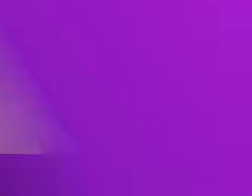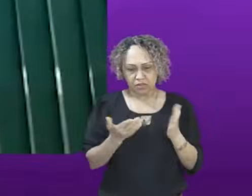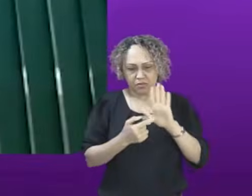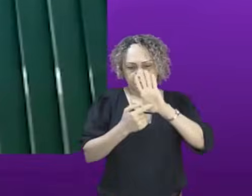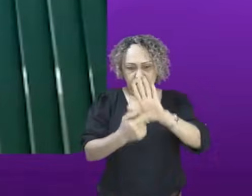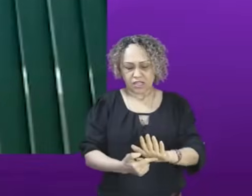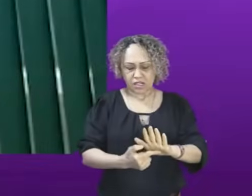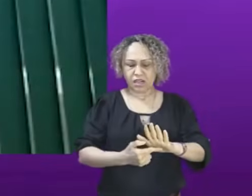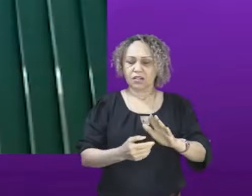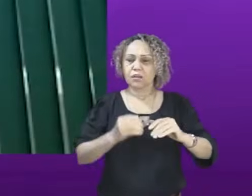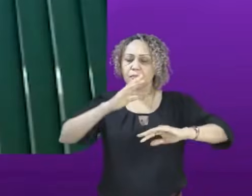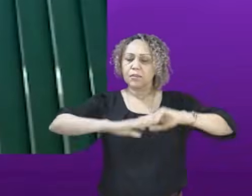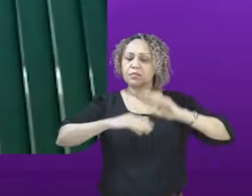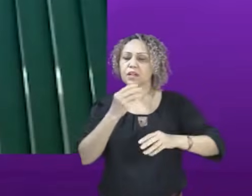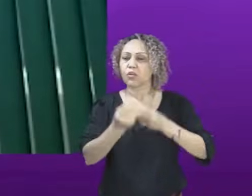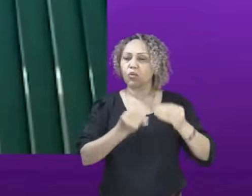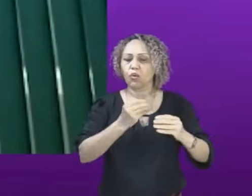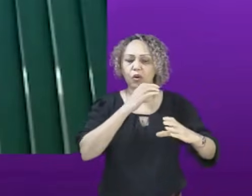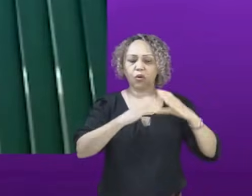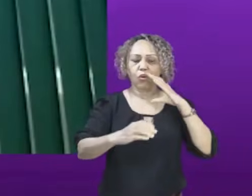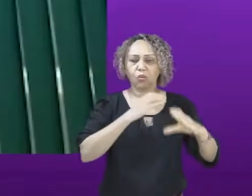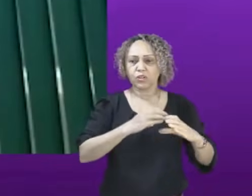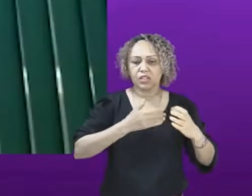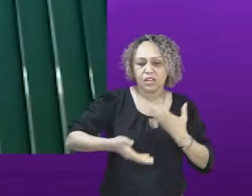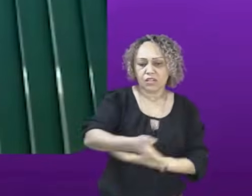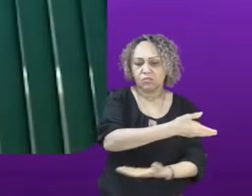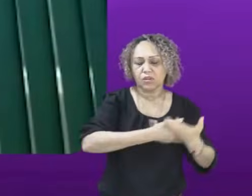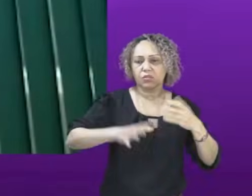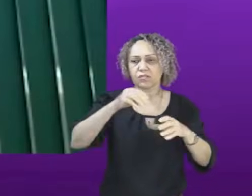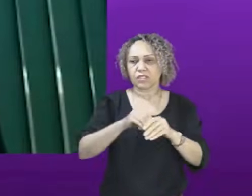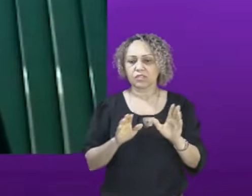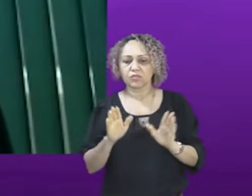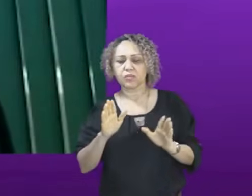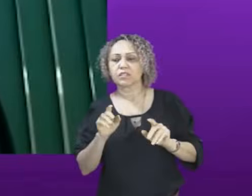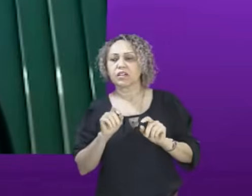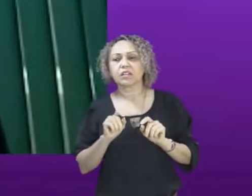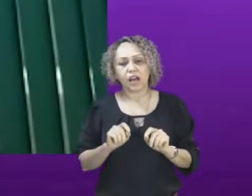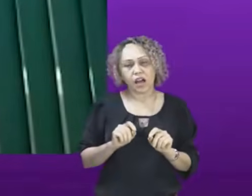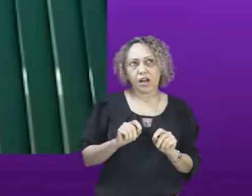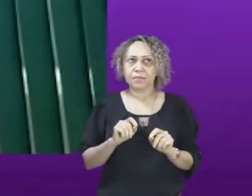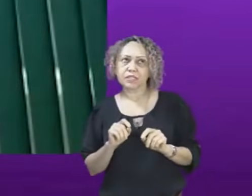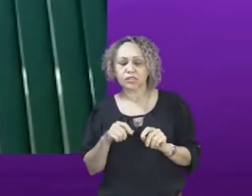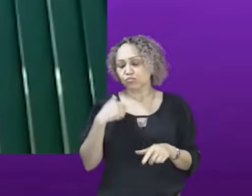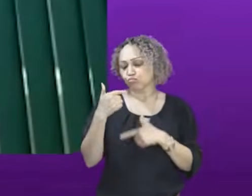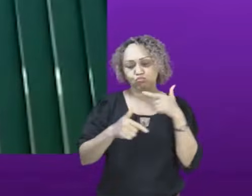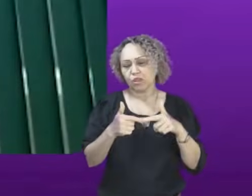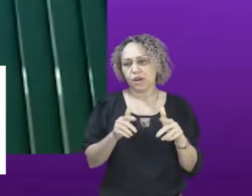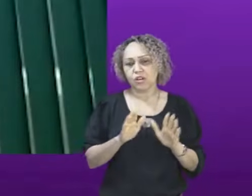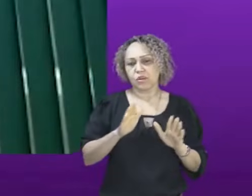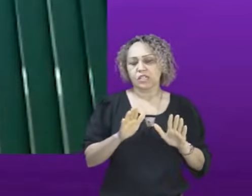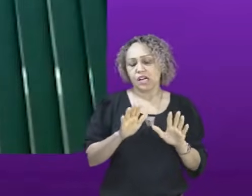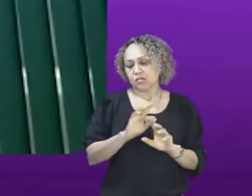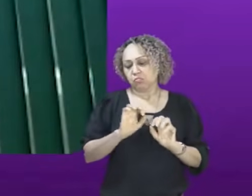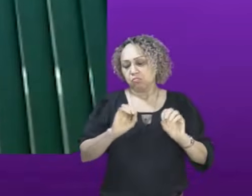Como aplicar essa comunicação popular no dia a dia dos mandatos? Mas eu não trabalho em um mandato. Relembrando